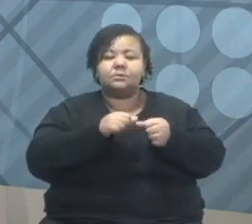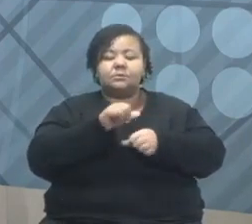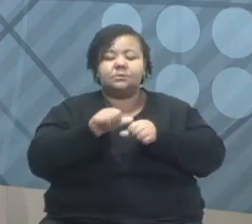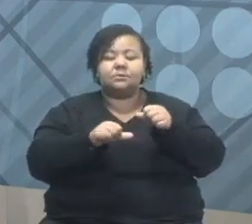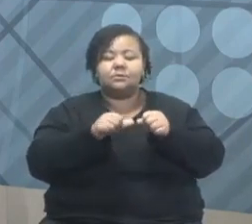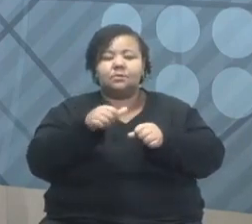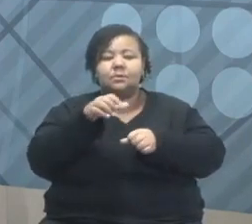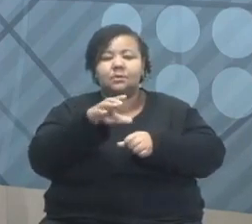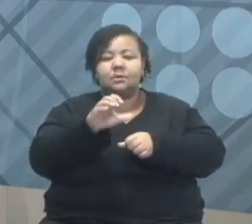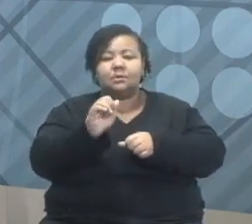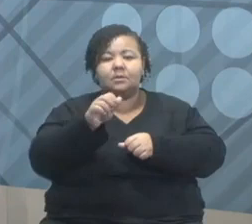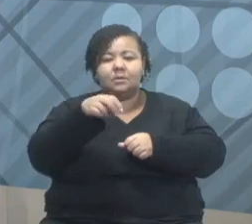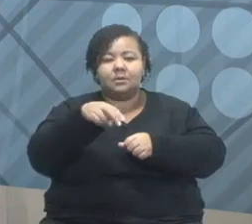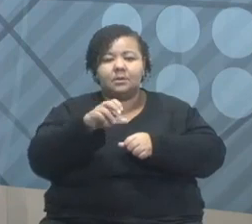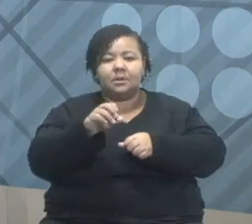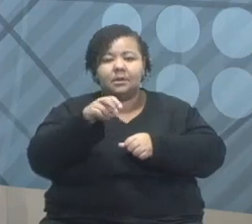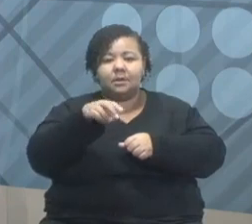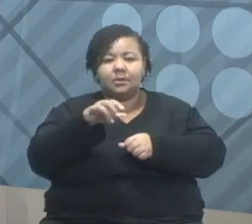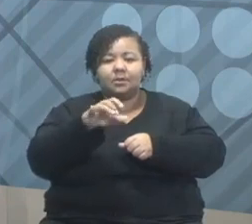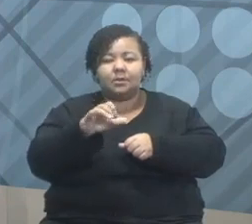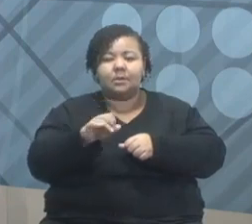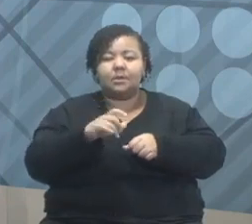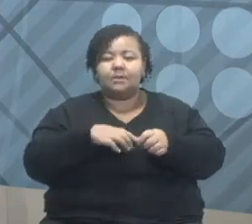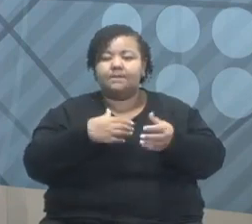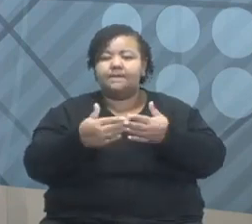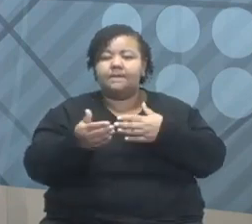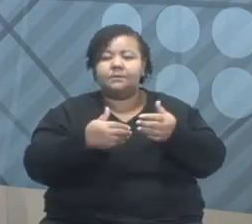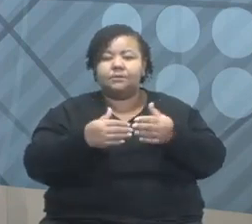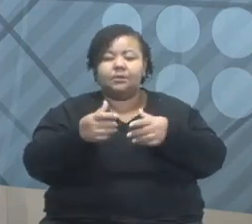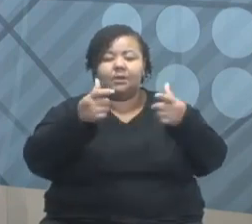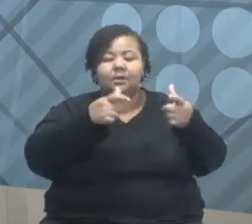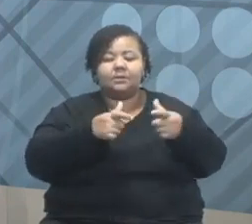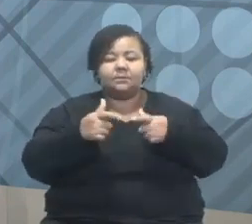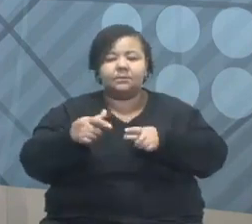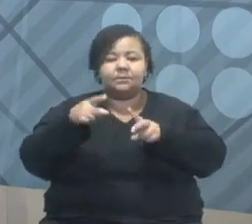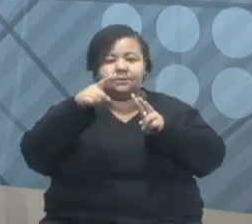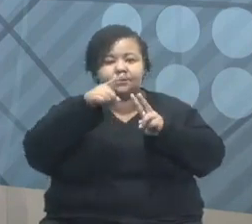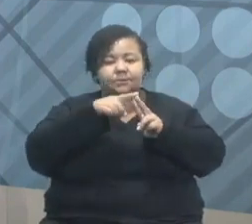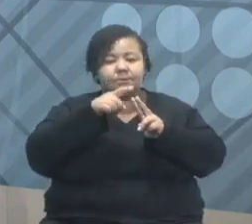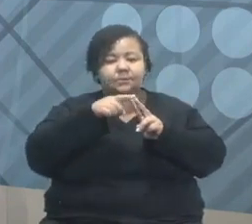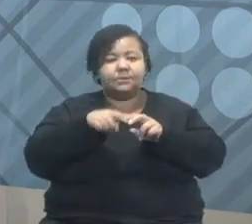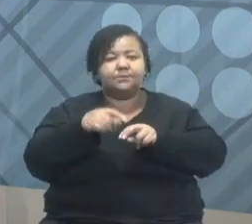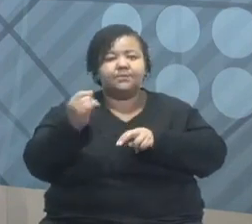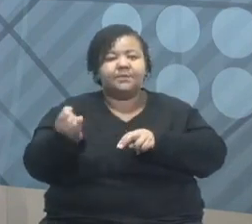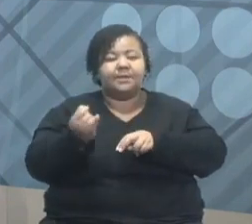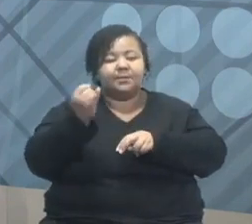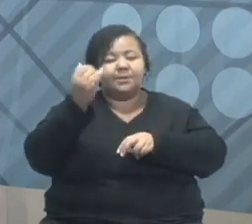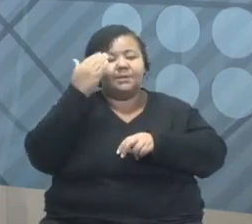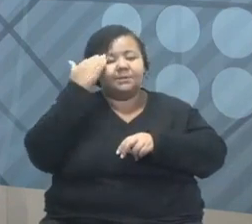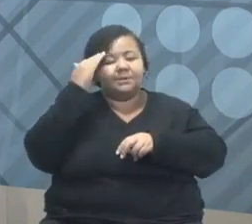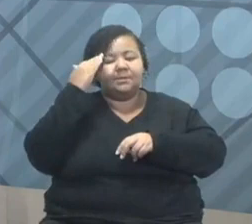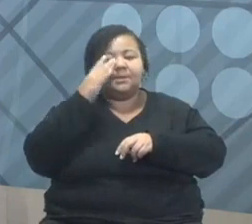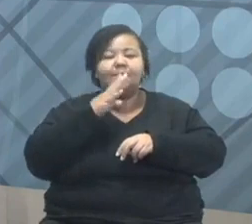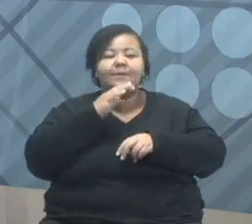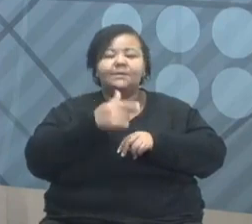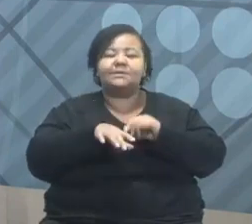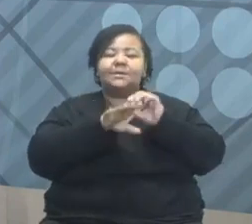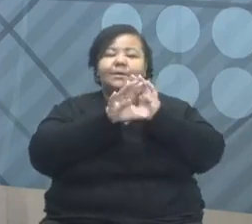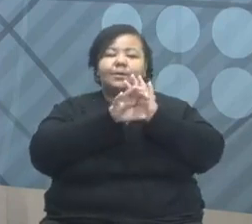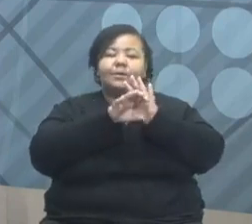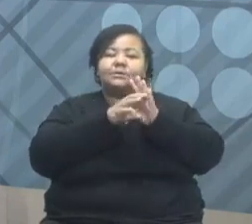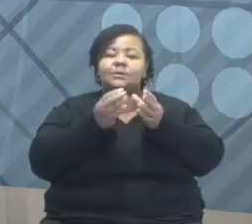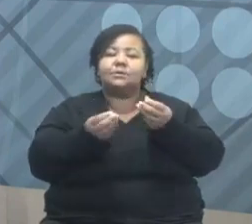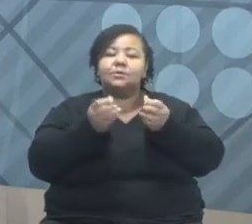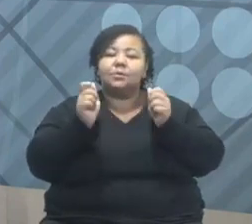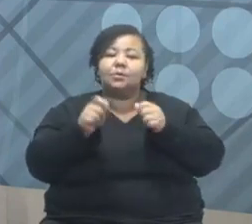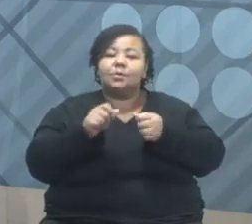base canônica do qualquer espaço vetorial que estamos trabalhando. Então é importante a gente saber esse conceito, entender como a gente